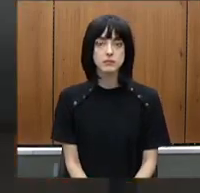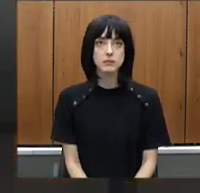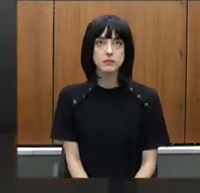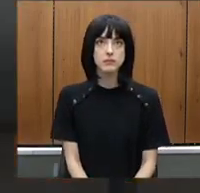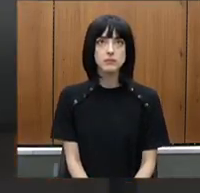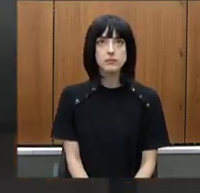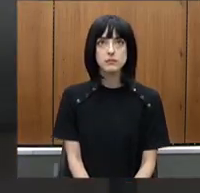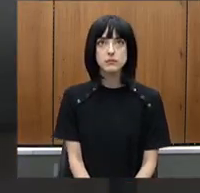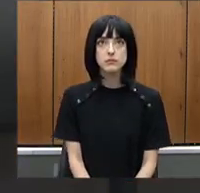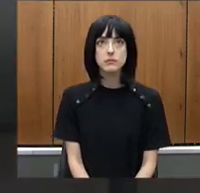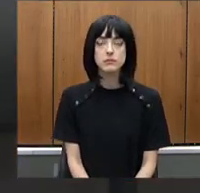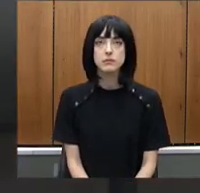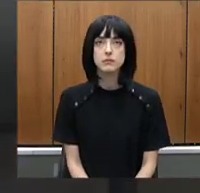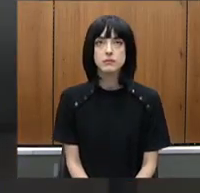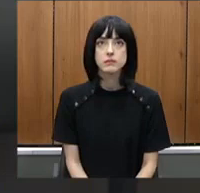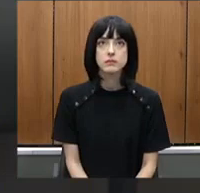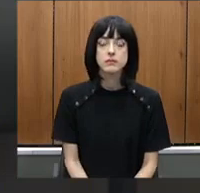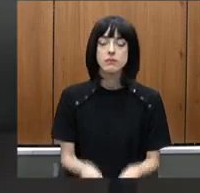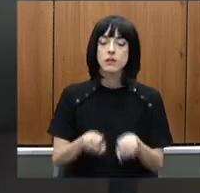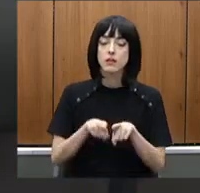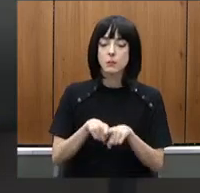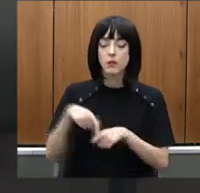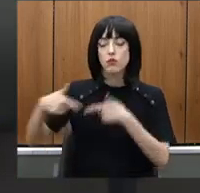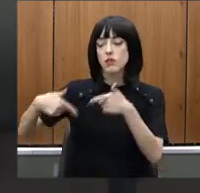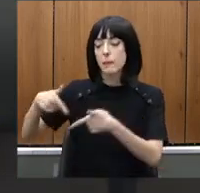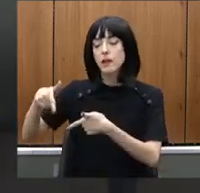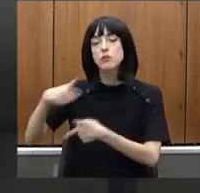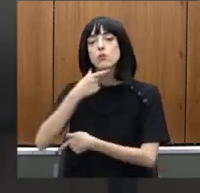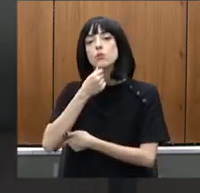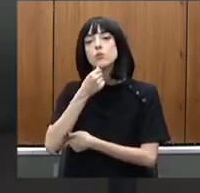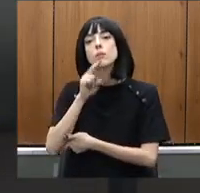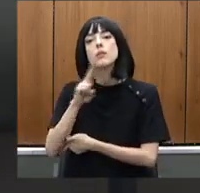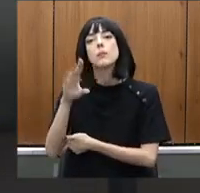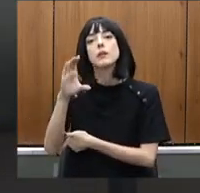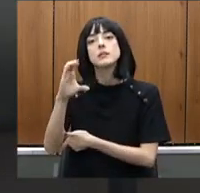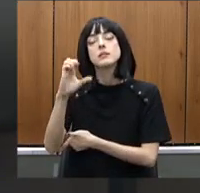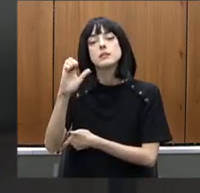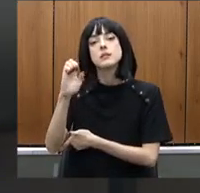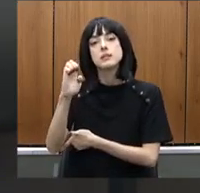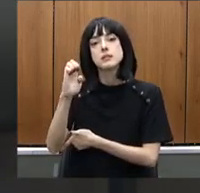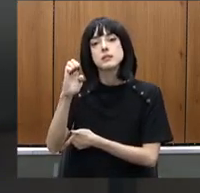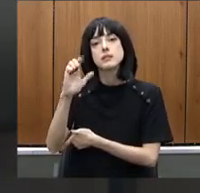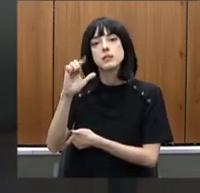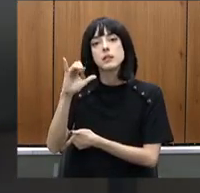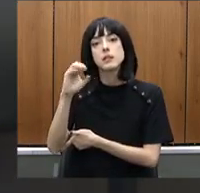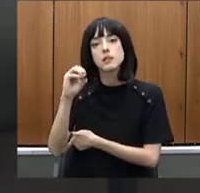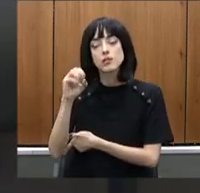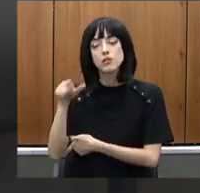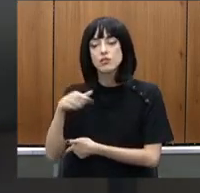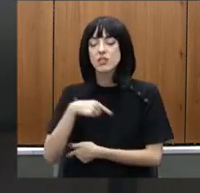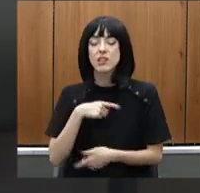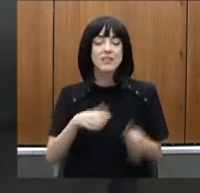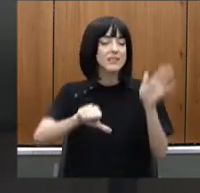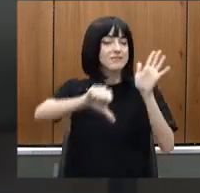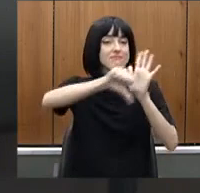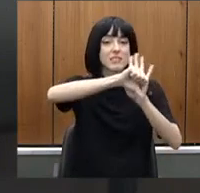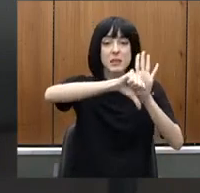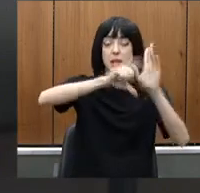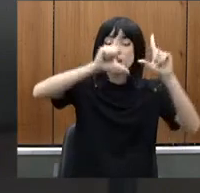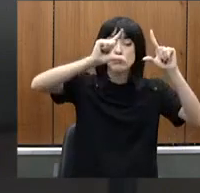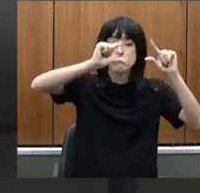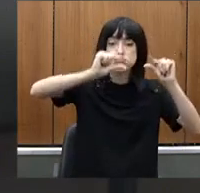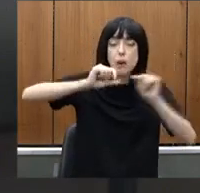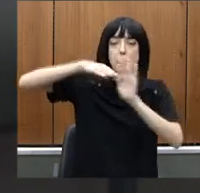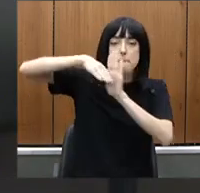que com esse trabalho sério o pânico diminuiu a criminalidade quantas pessoas que tiveram suas vidas